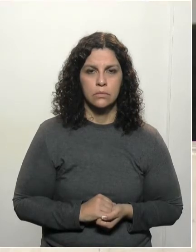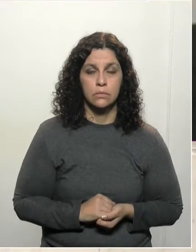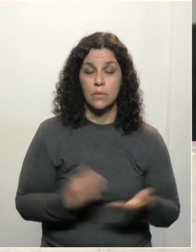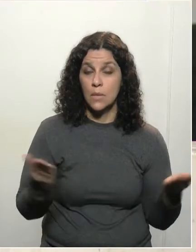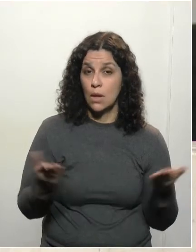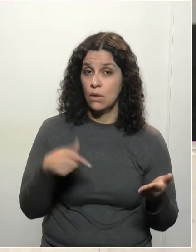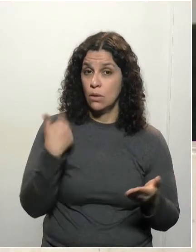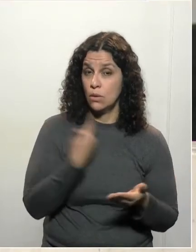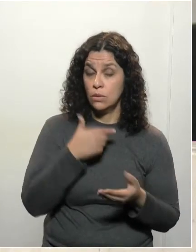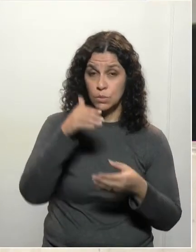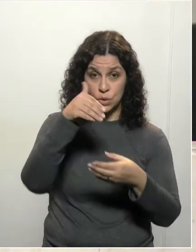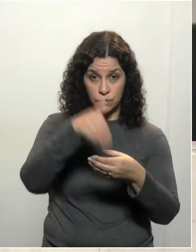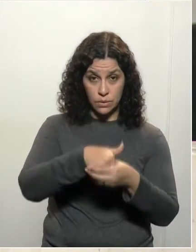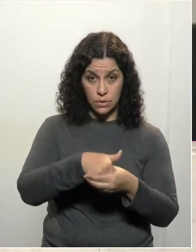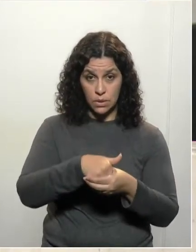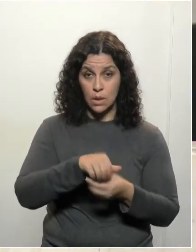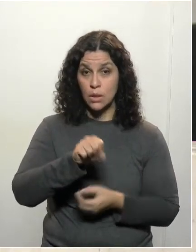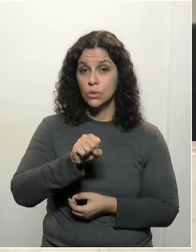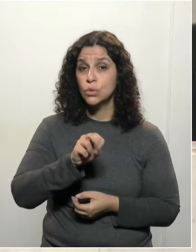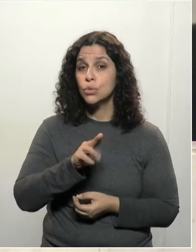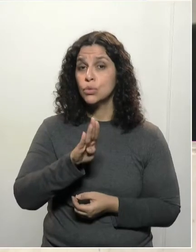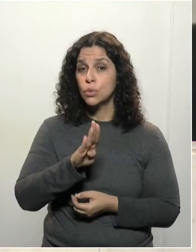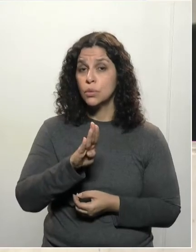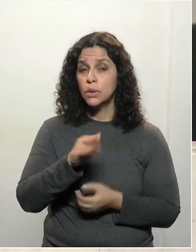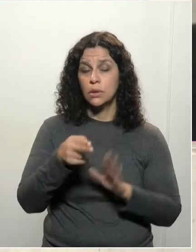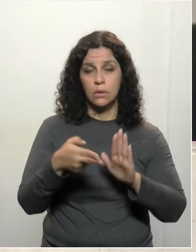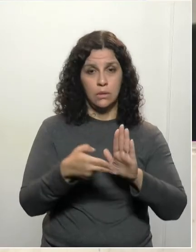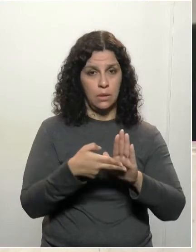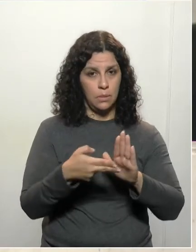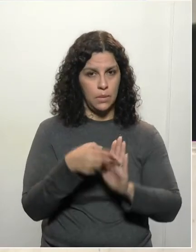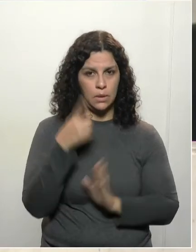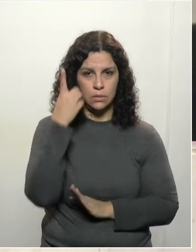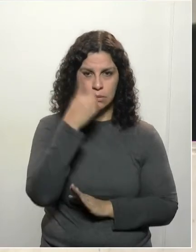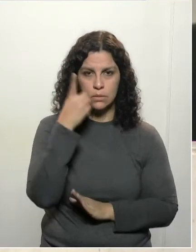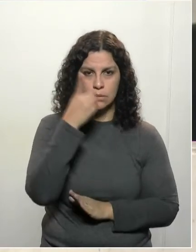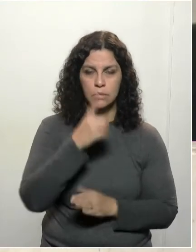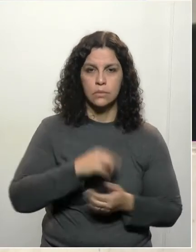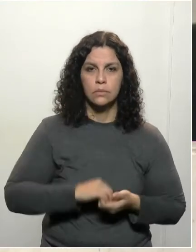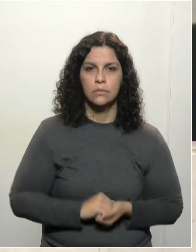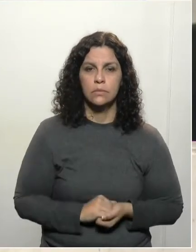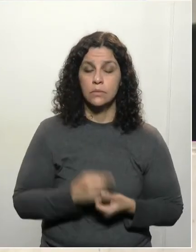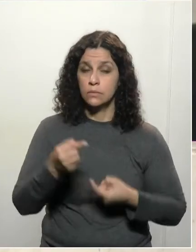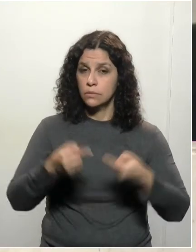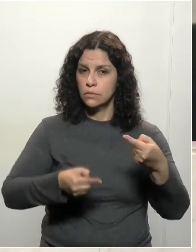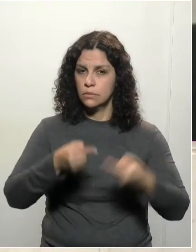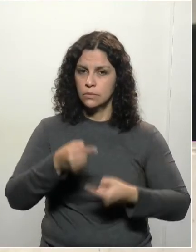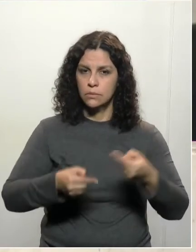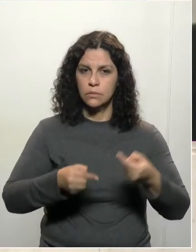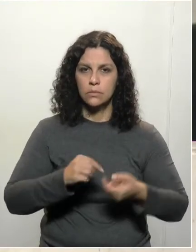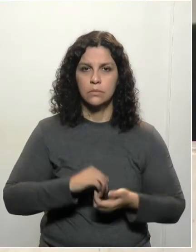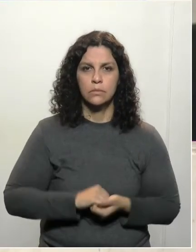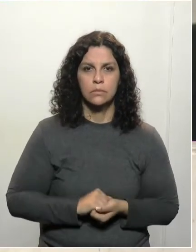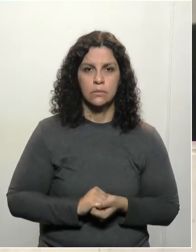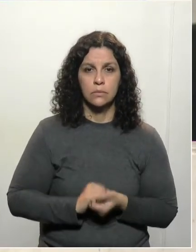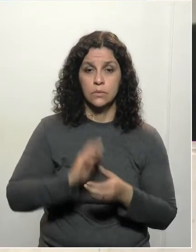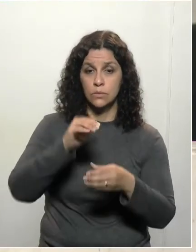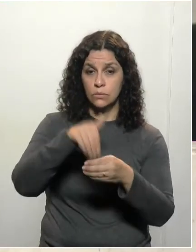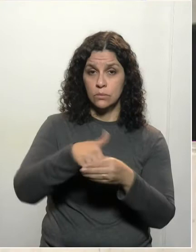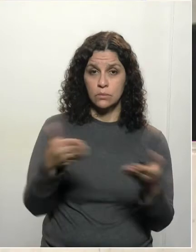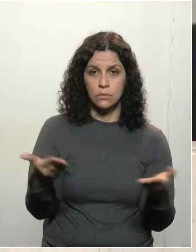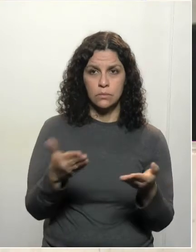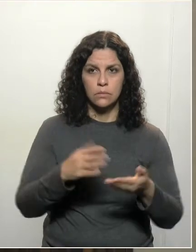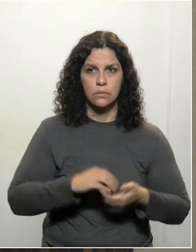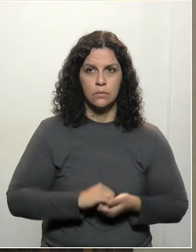Vamos submeter ao voto a subemenda, senhores deputados. Em discussão. Em votação,